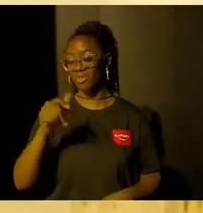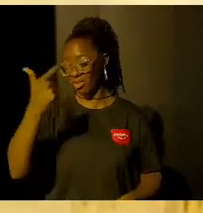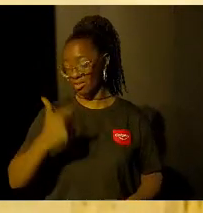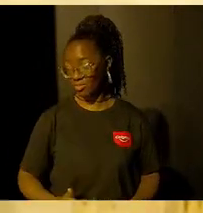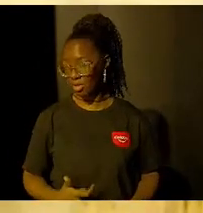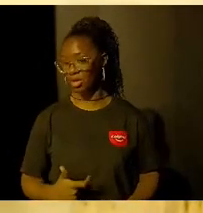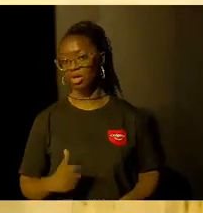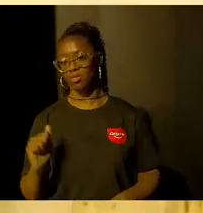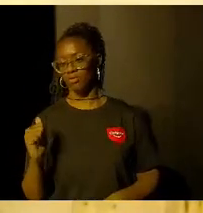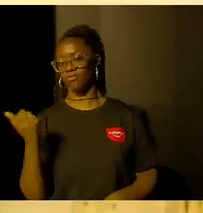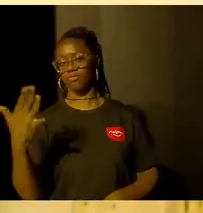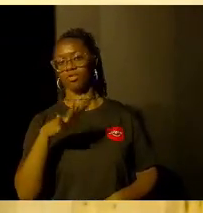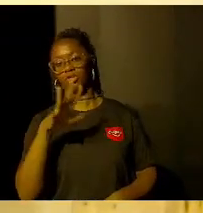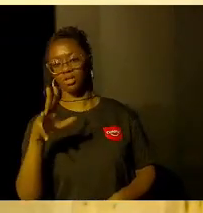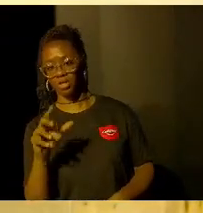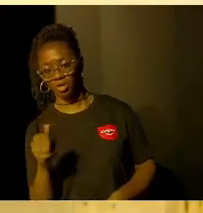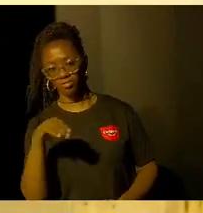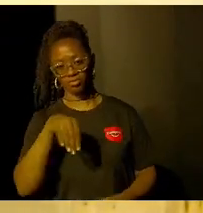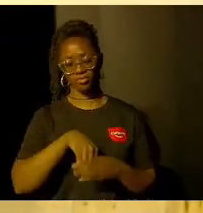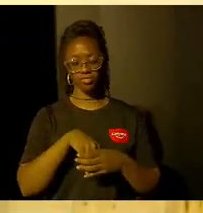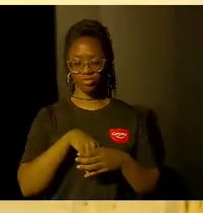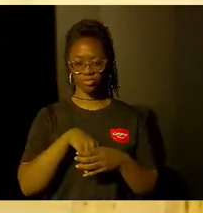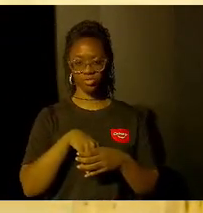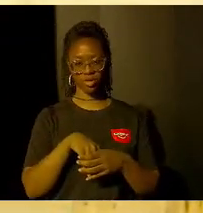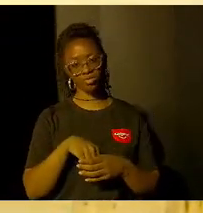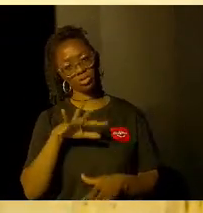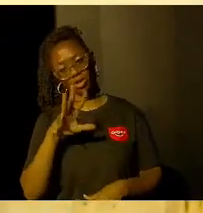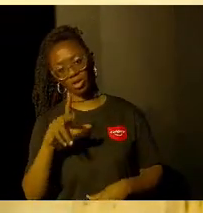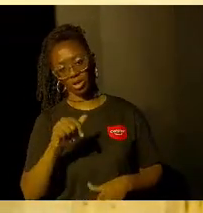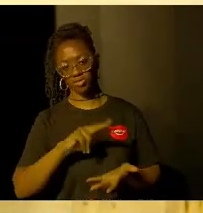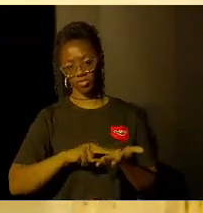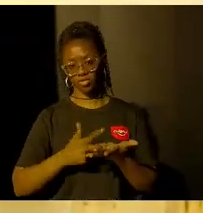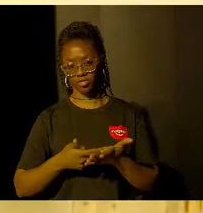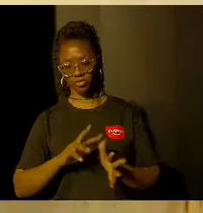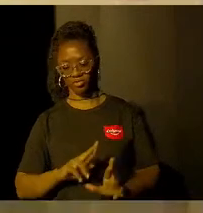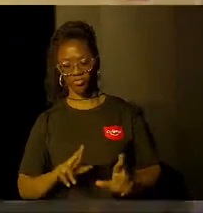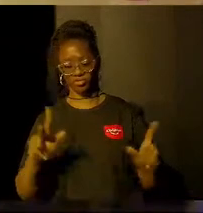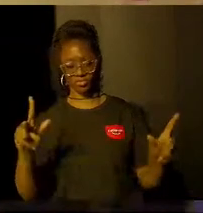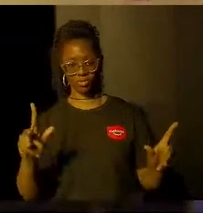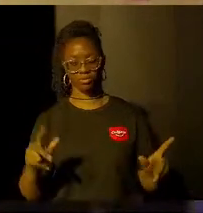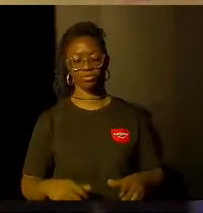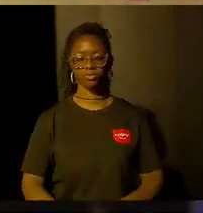a ficar fora da África e dentro e dentro da África por exemplo